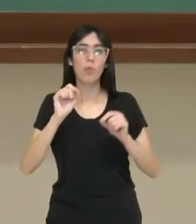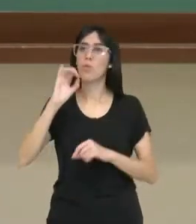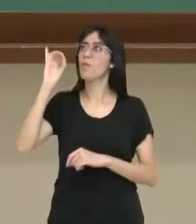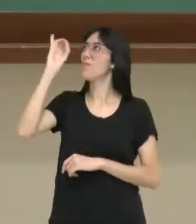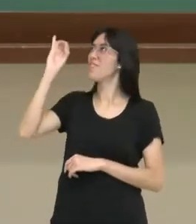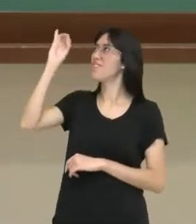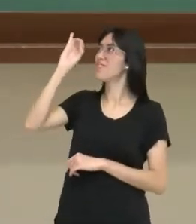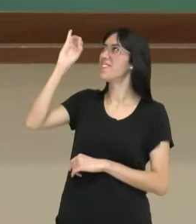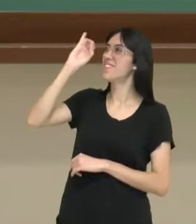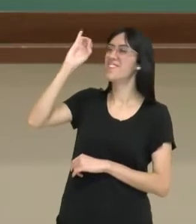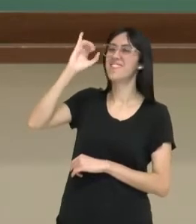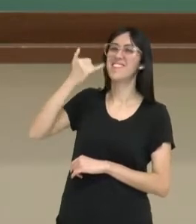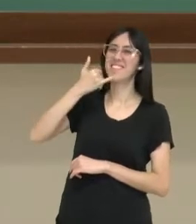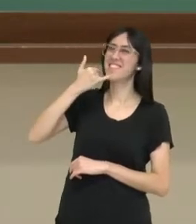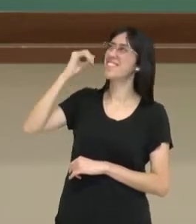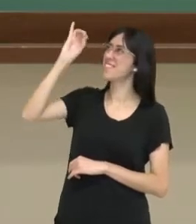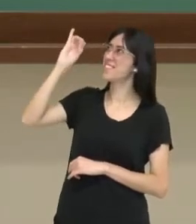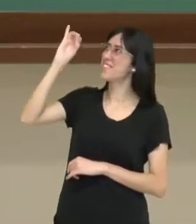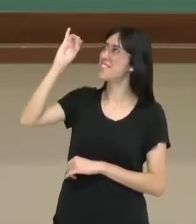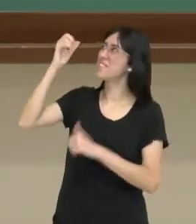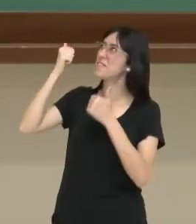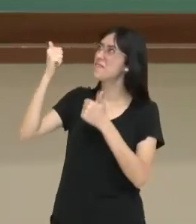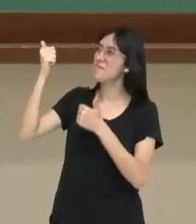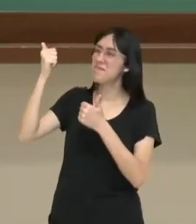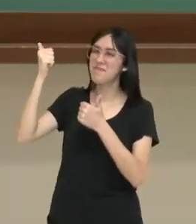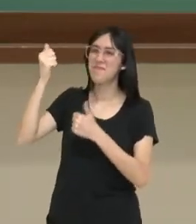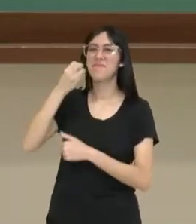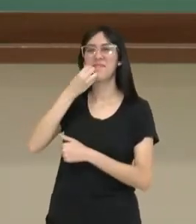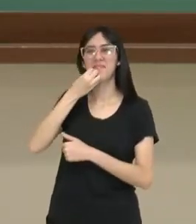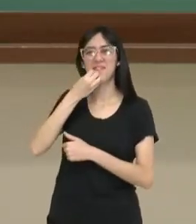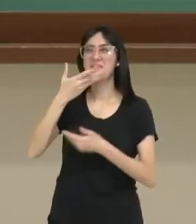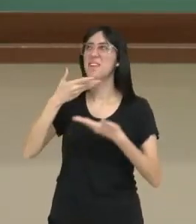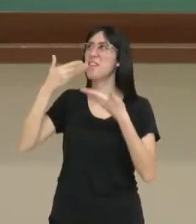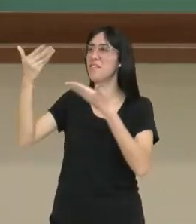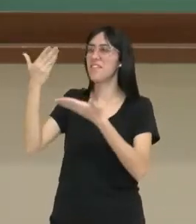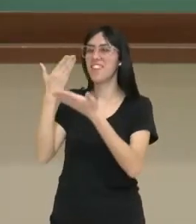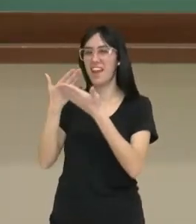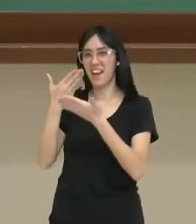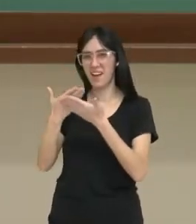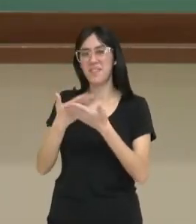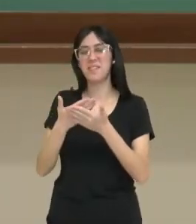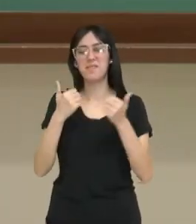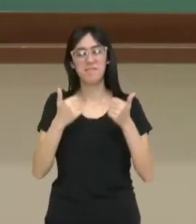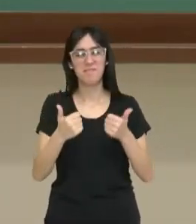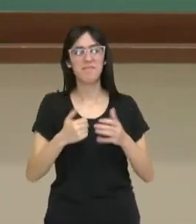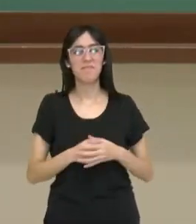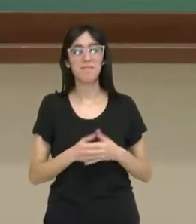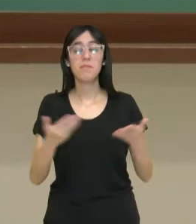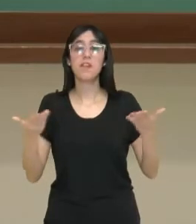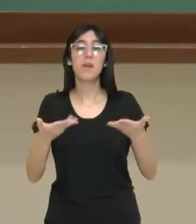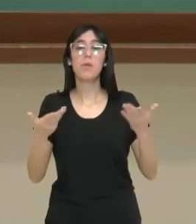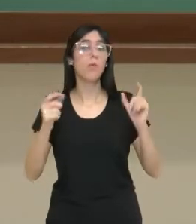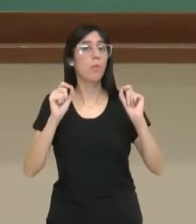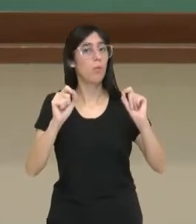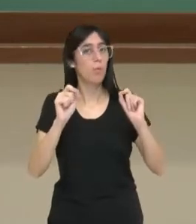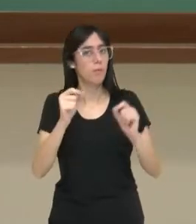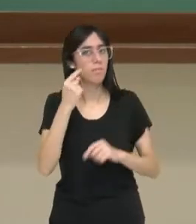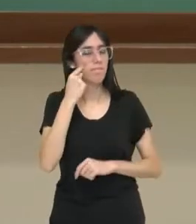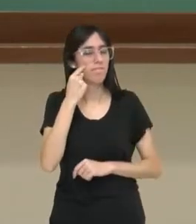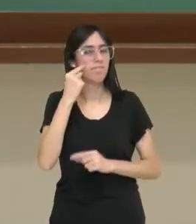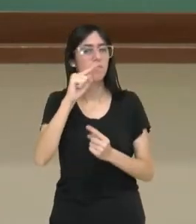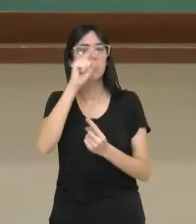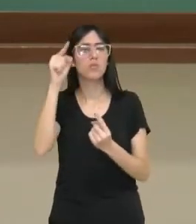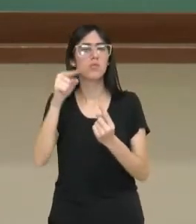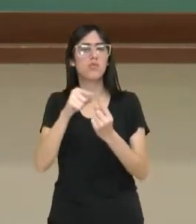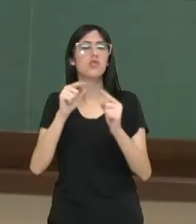oi! Olá para a Jéssica! Seja bem-vinda à nossa aula! E agora, vamos ver quais são os